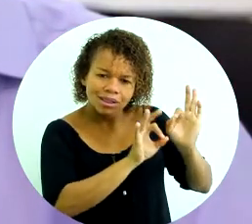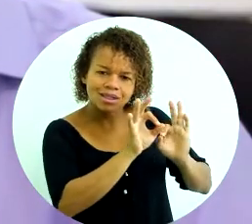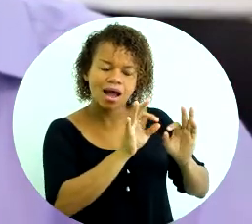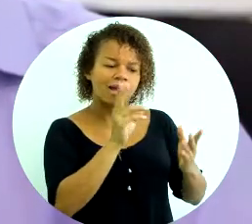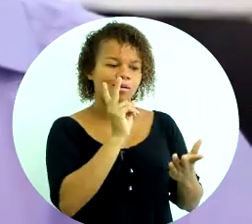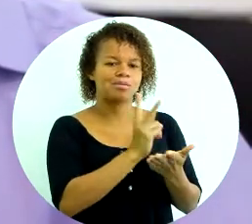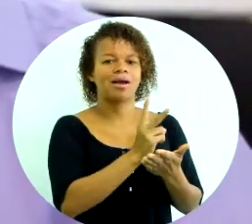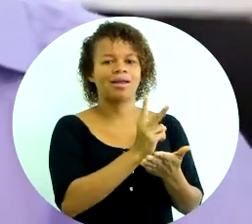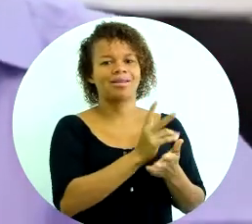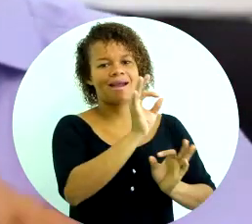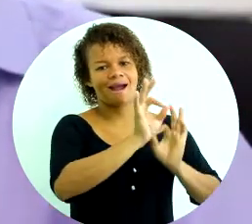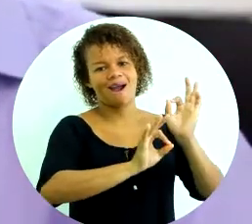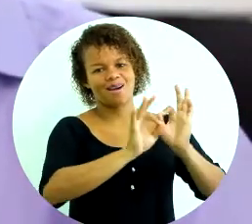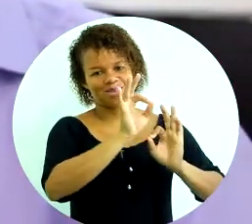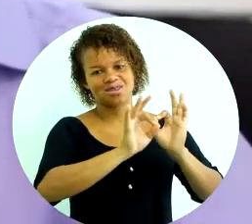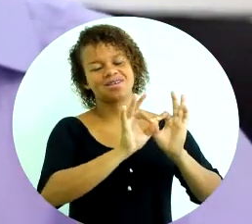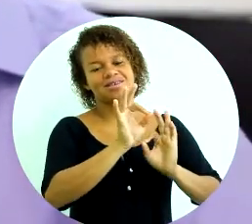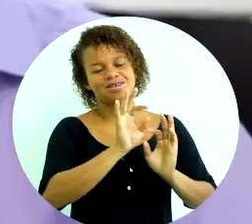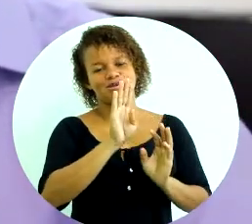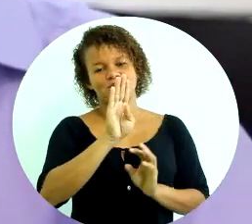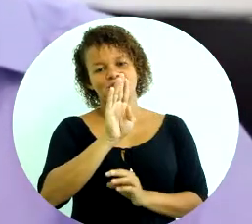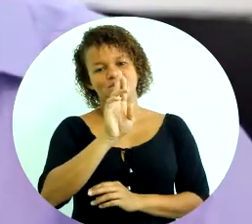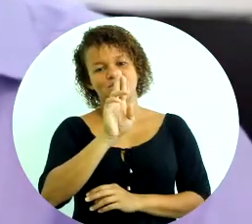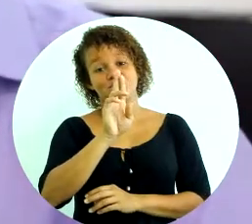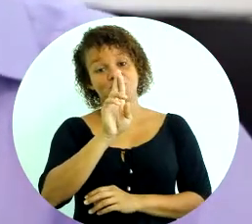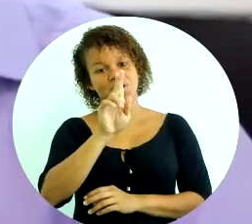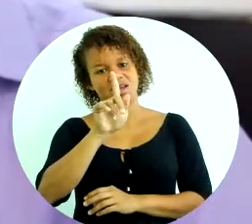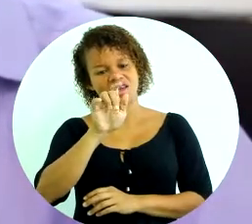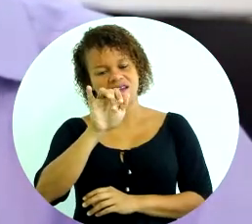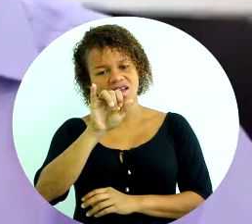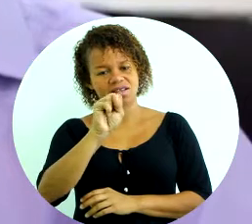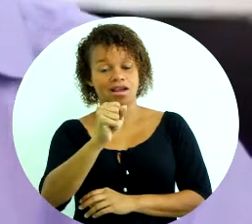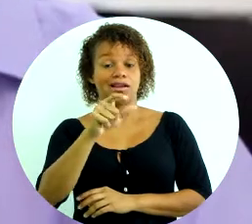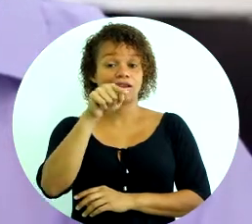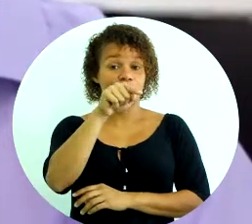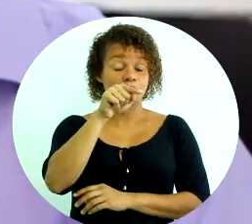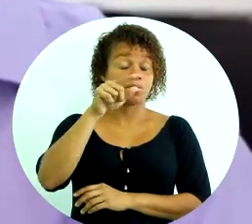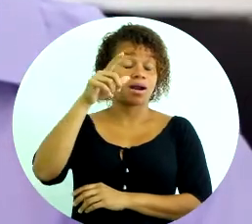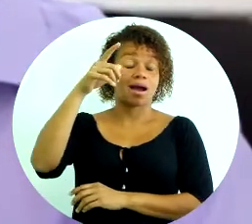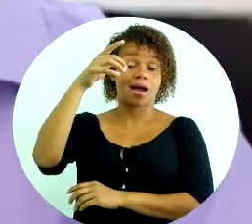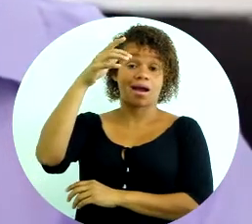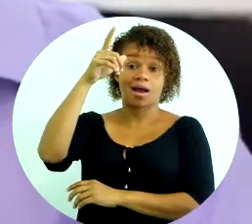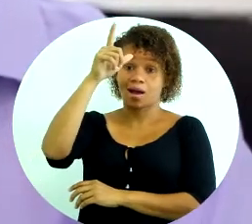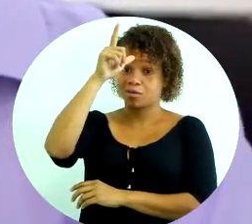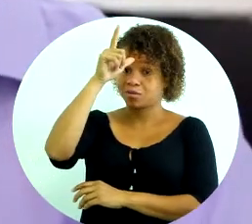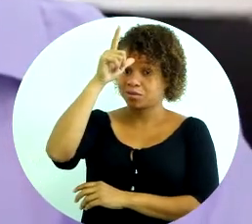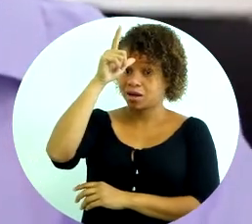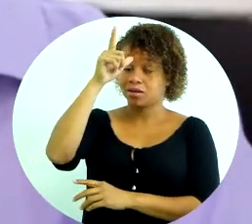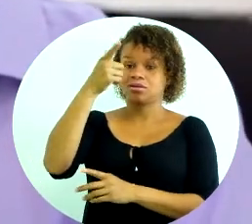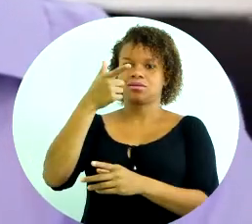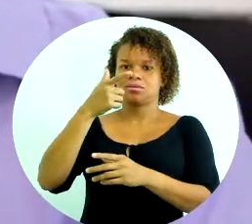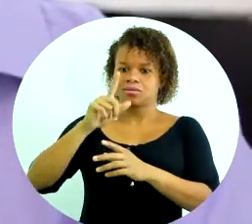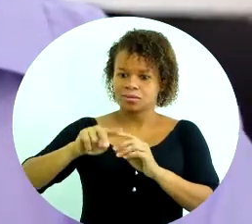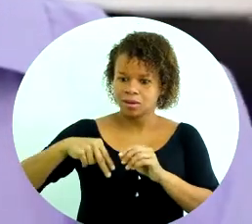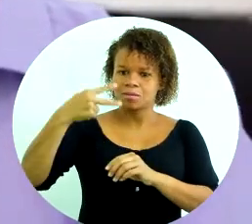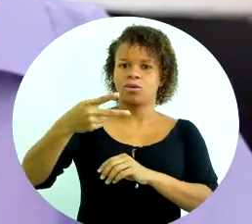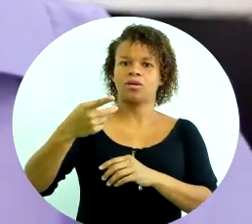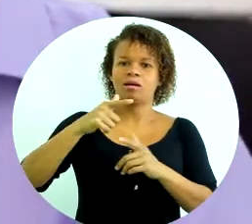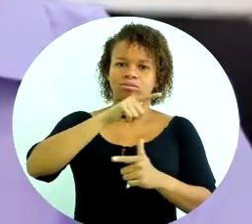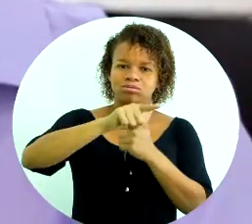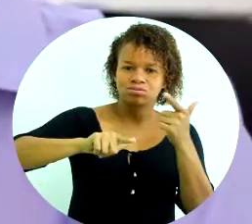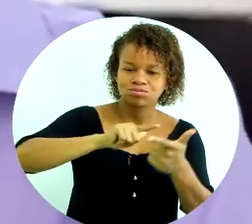corpo social e manter a ordem burguesa. Para Karl Marx, os problemas dessa